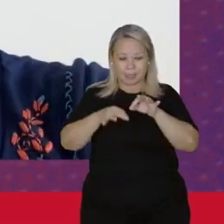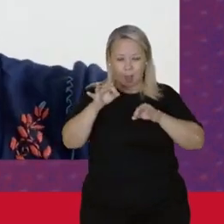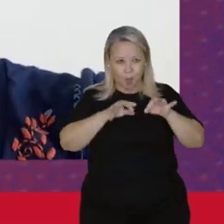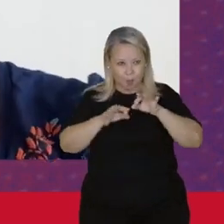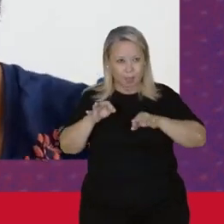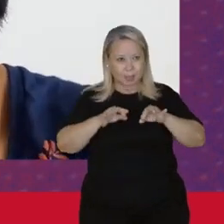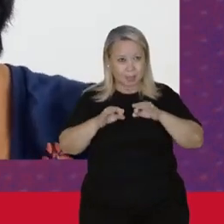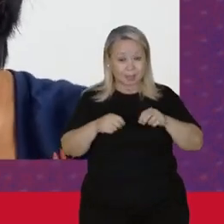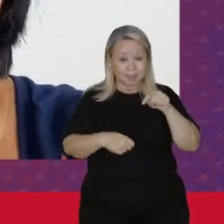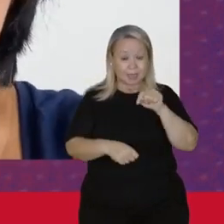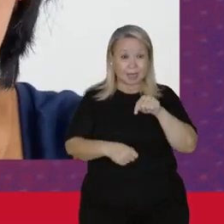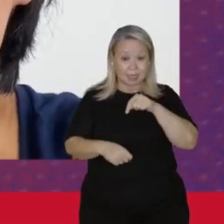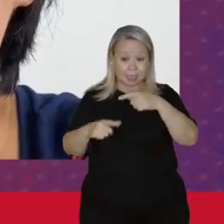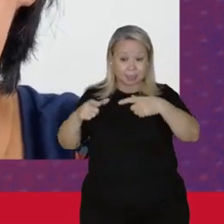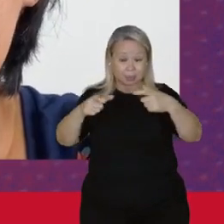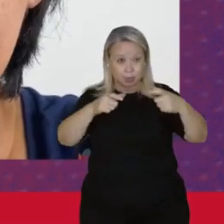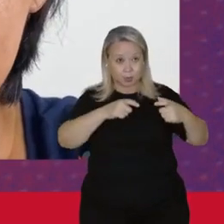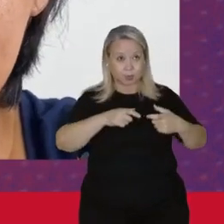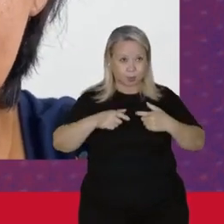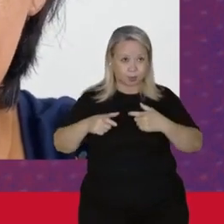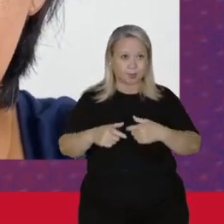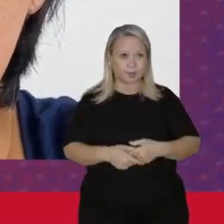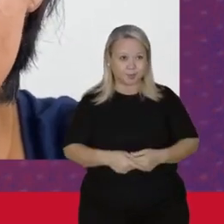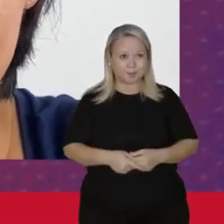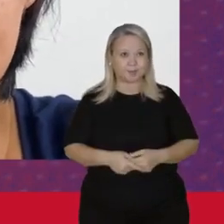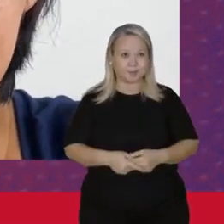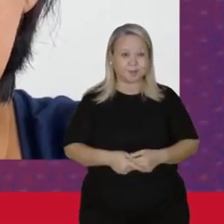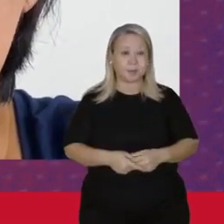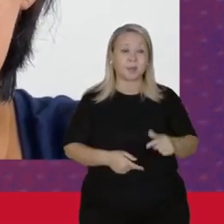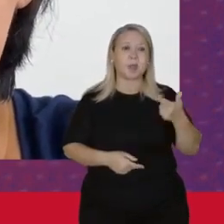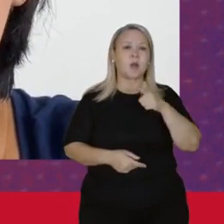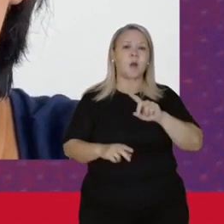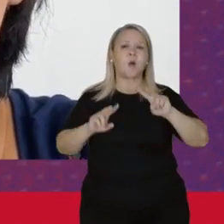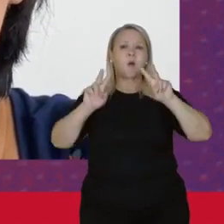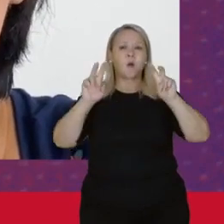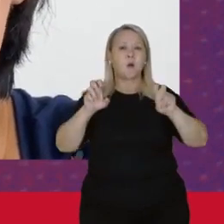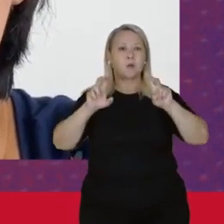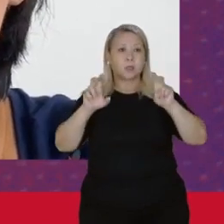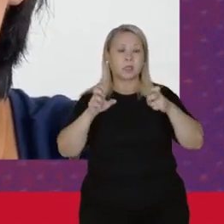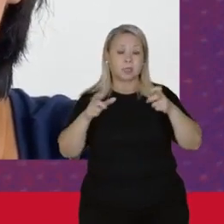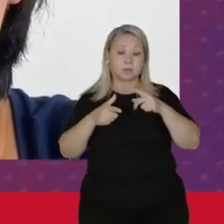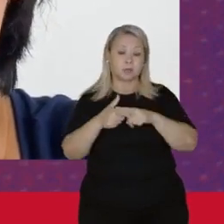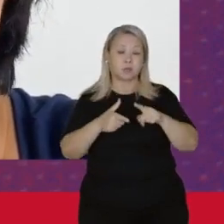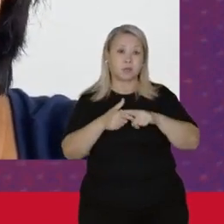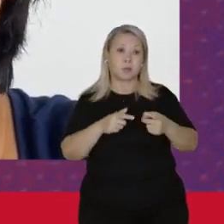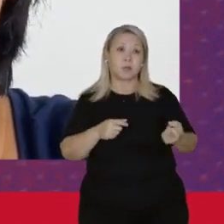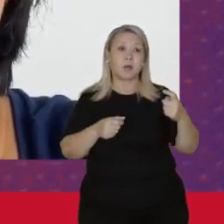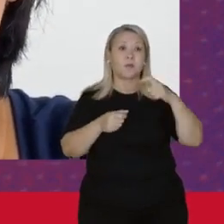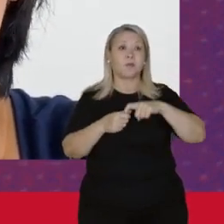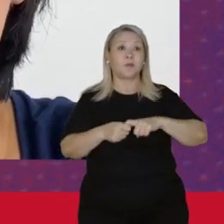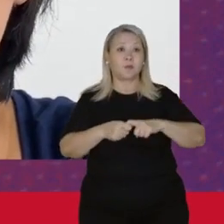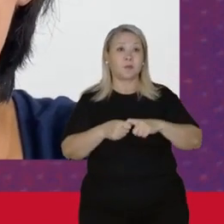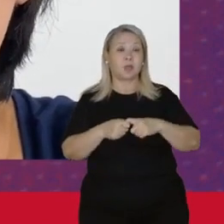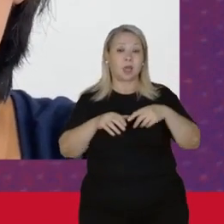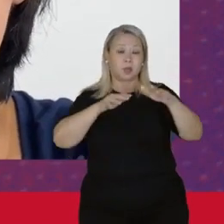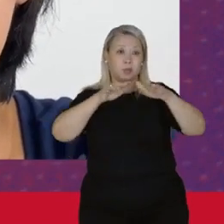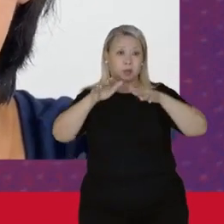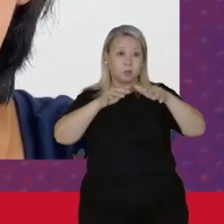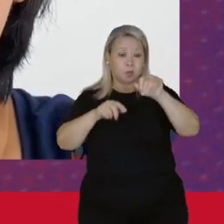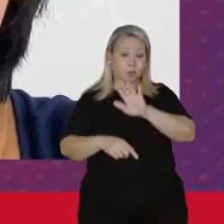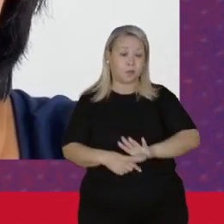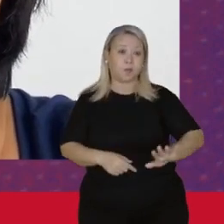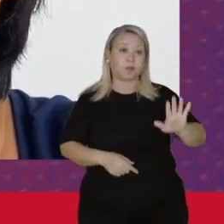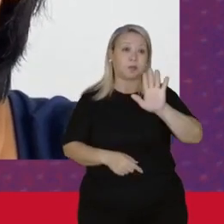organização nesses espaços. Uma outra questão, e aí vai muito mais voltado para os movimentos